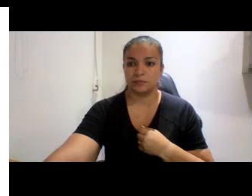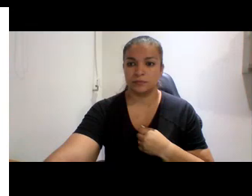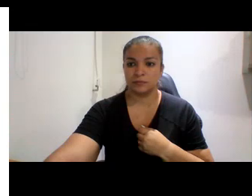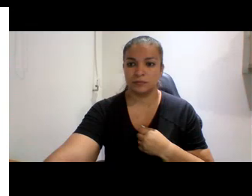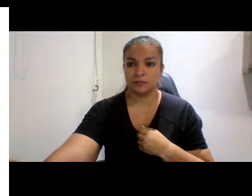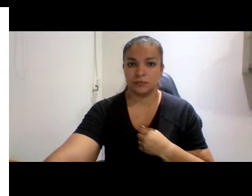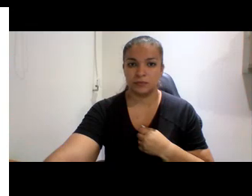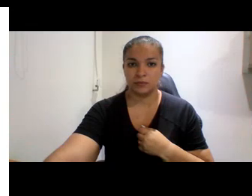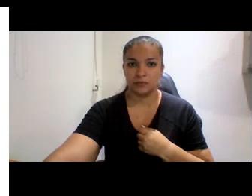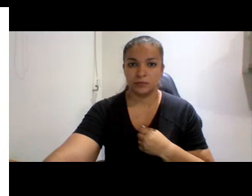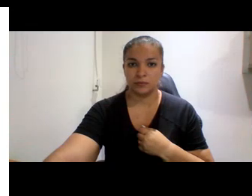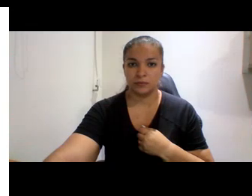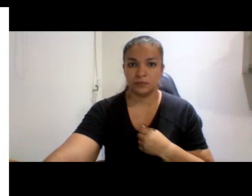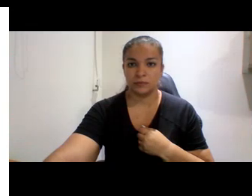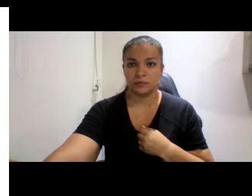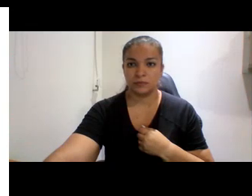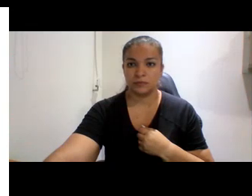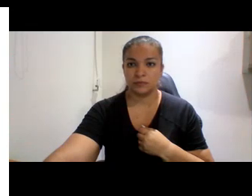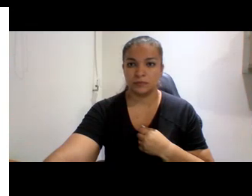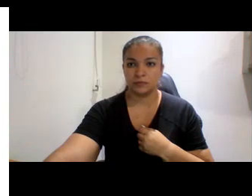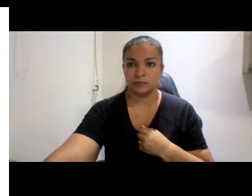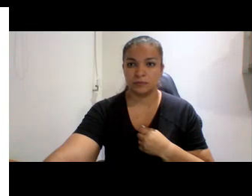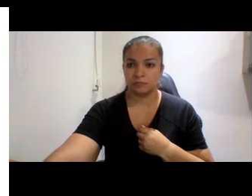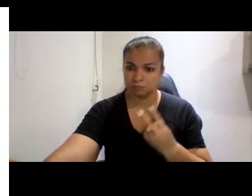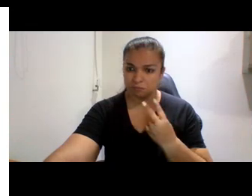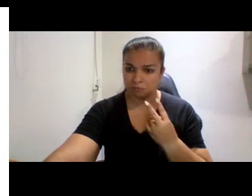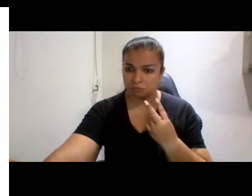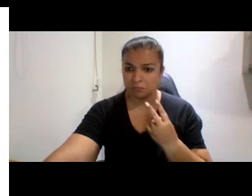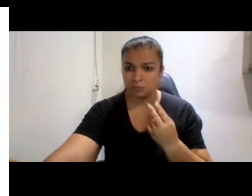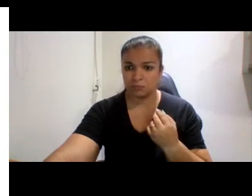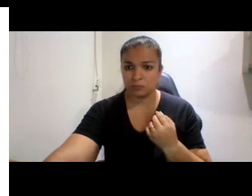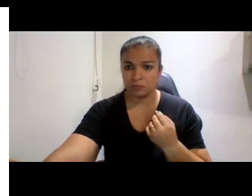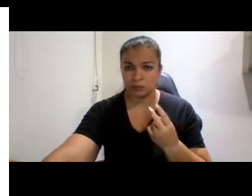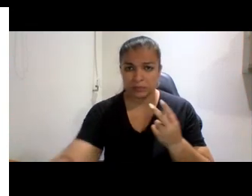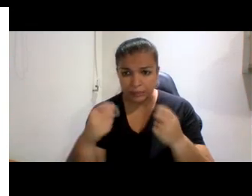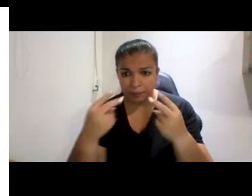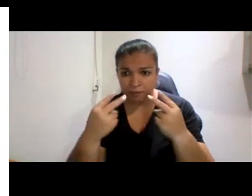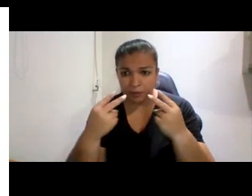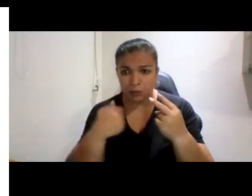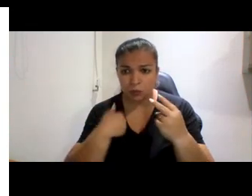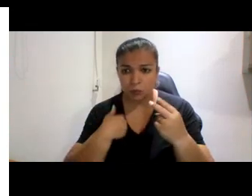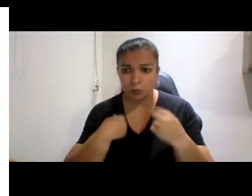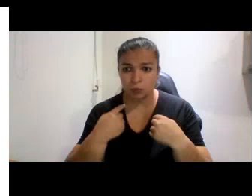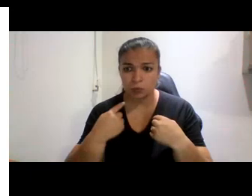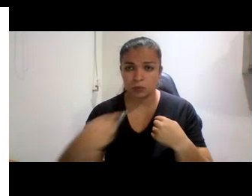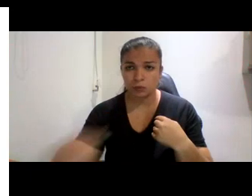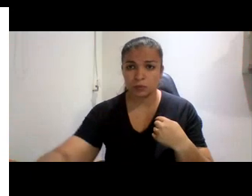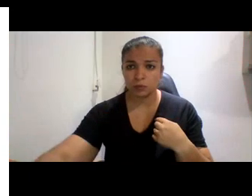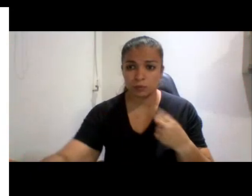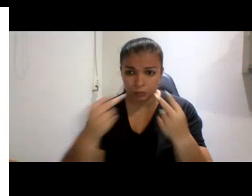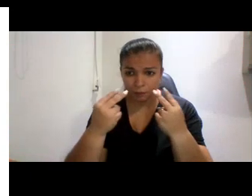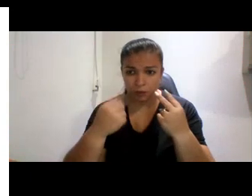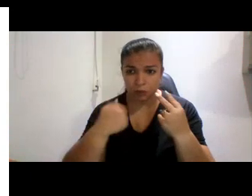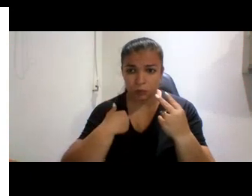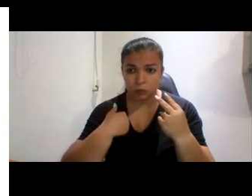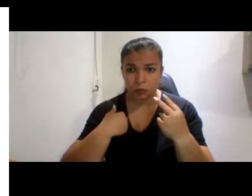parece? Eu não sei. Mas você está vendo? Você está vendo a Natália,